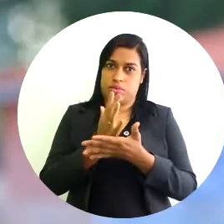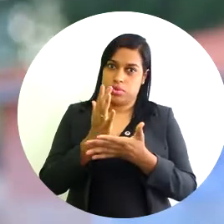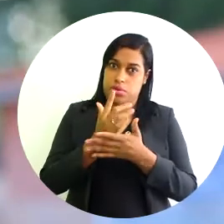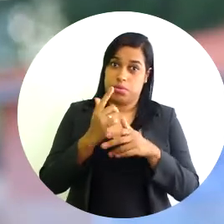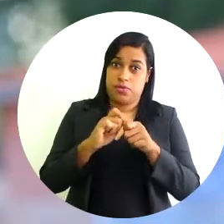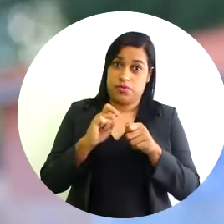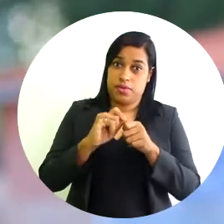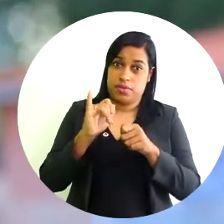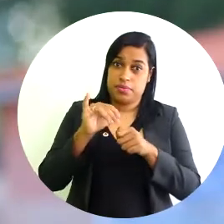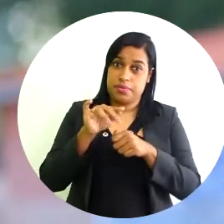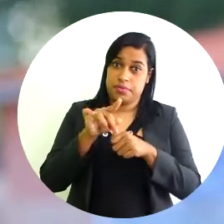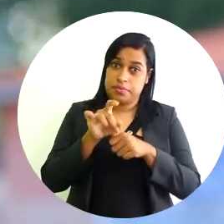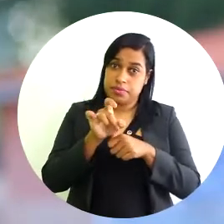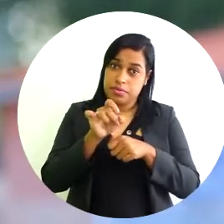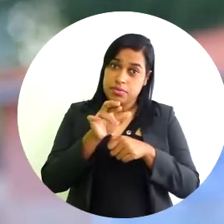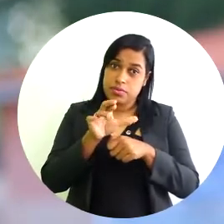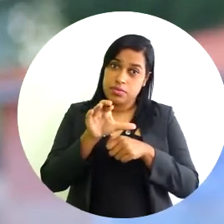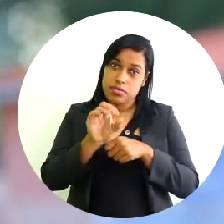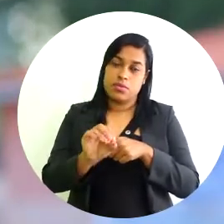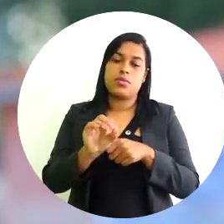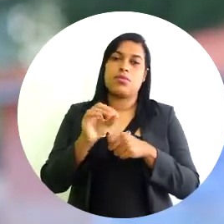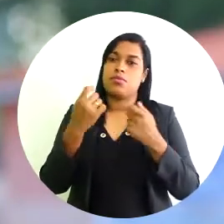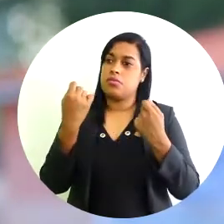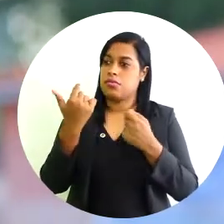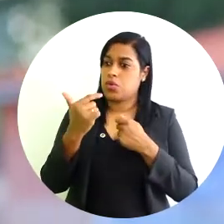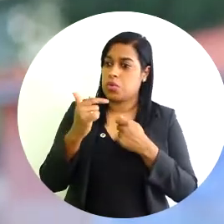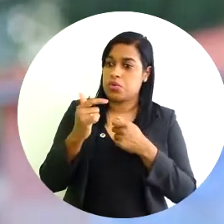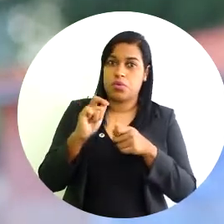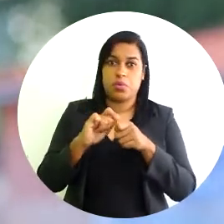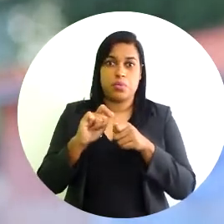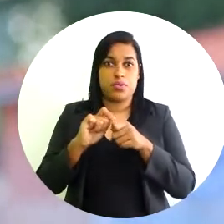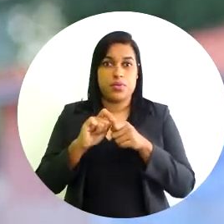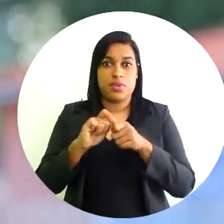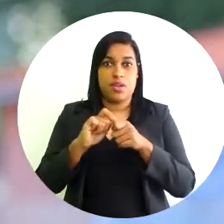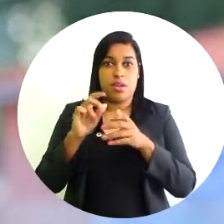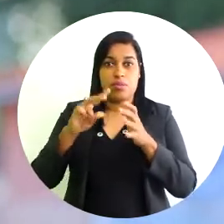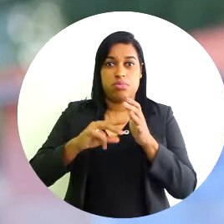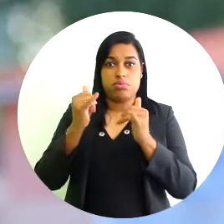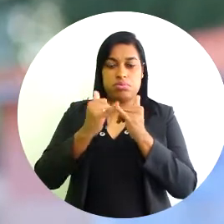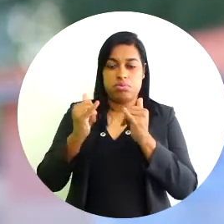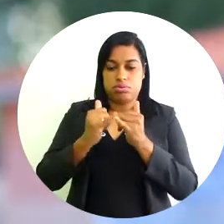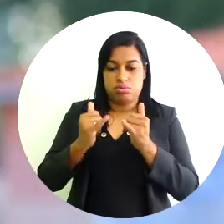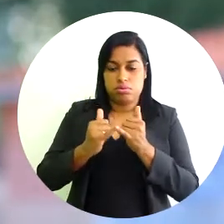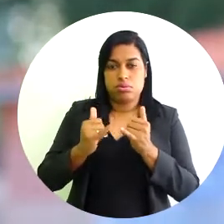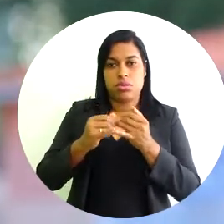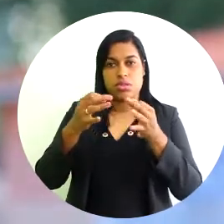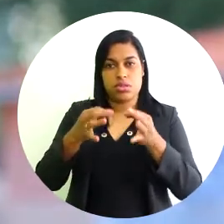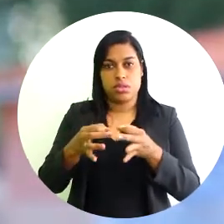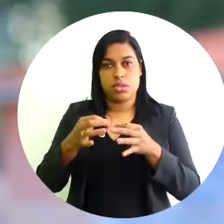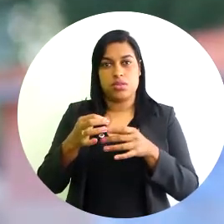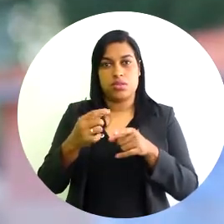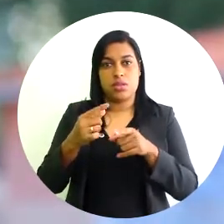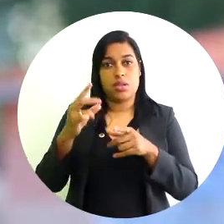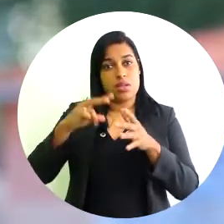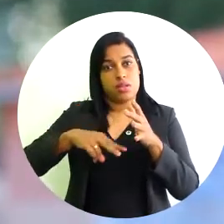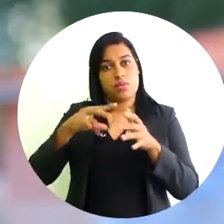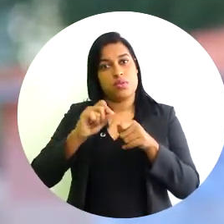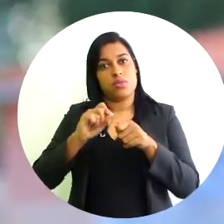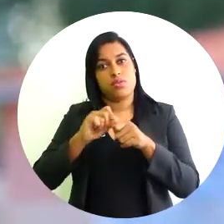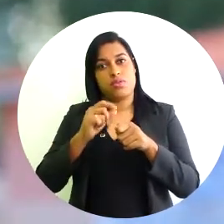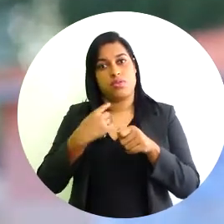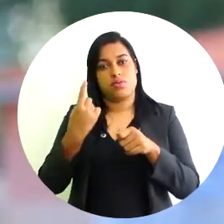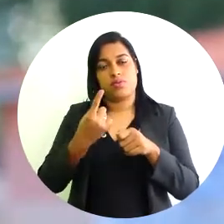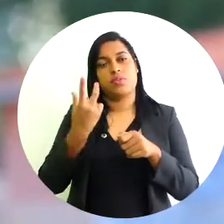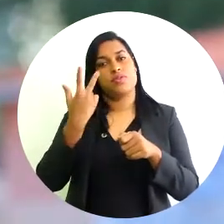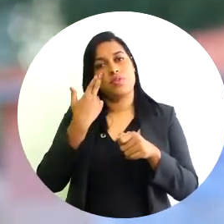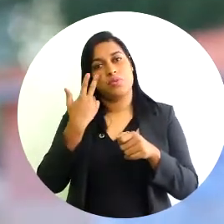fazer a indexação, eu não tenho como realizar a leitura linear, que seria ideal, que é aquela leitura que a gente faz normalmente, por prazer,